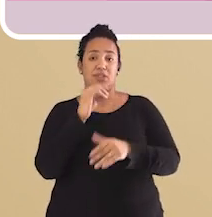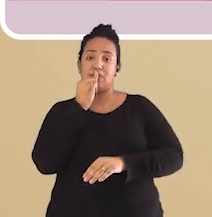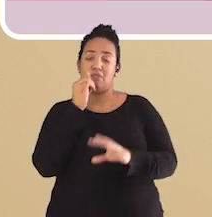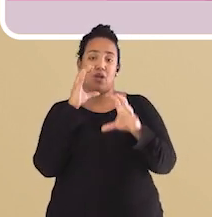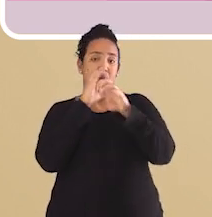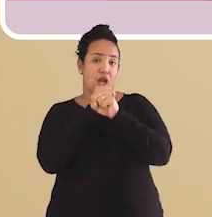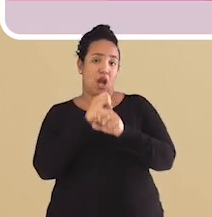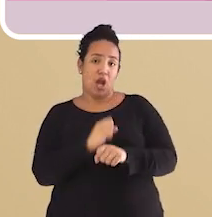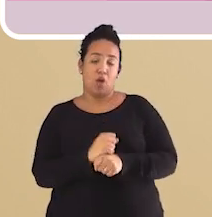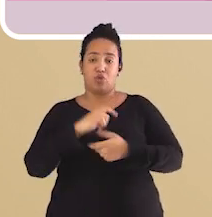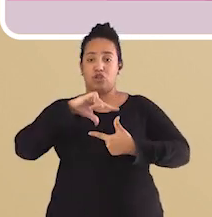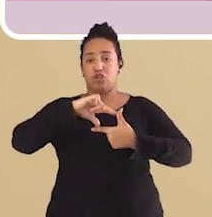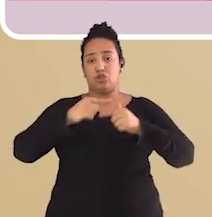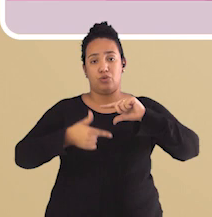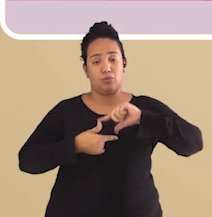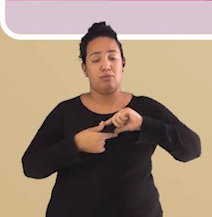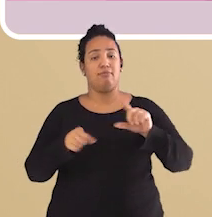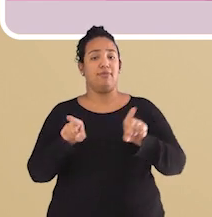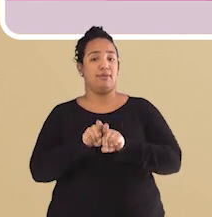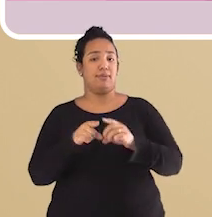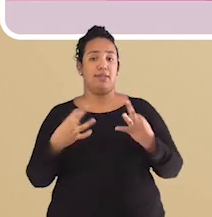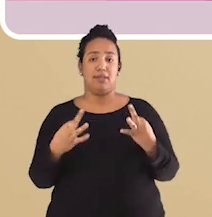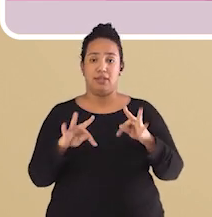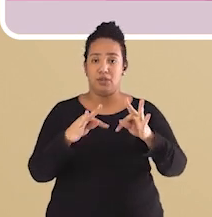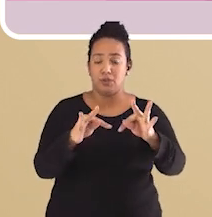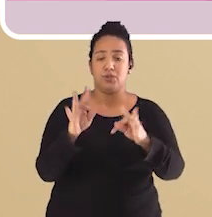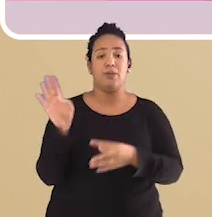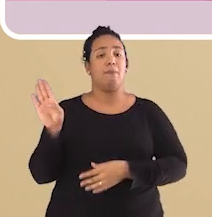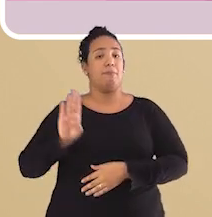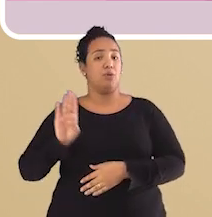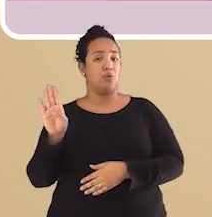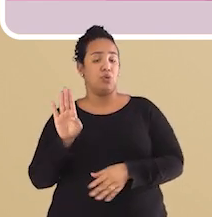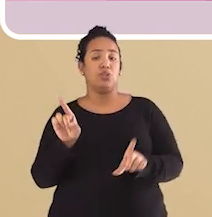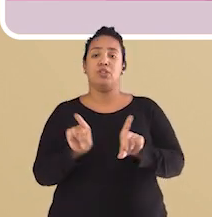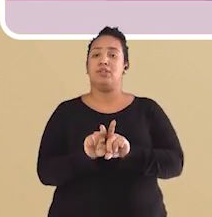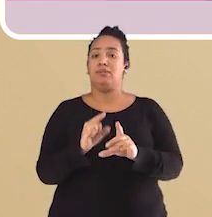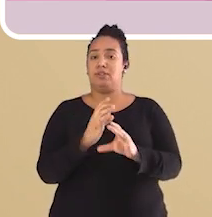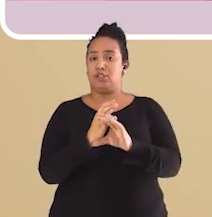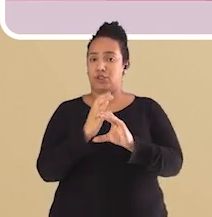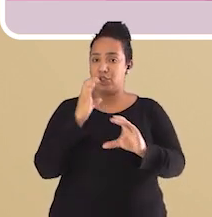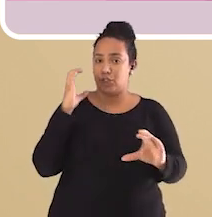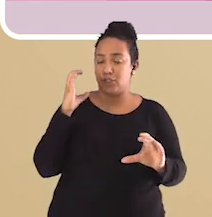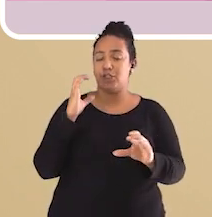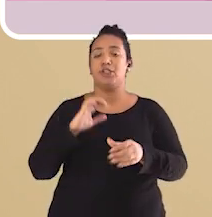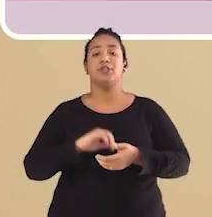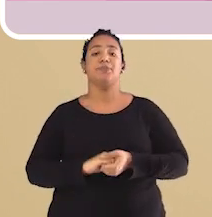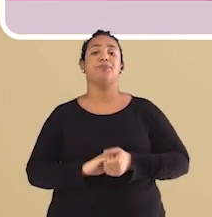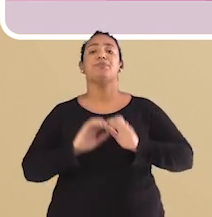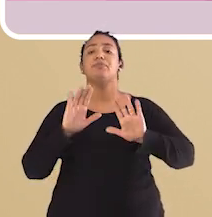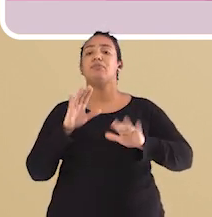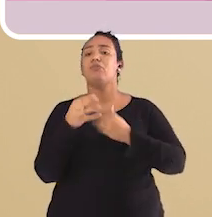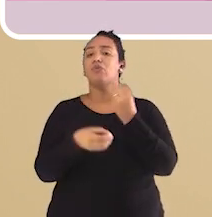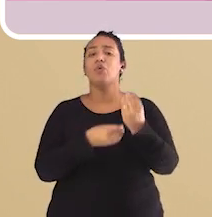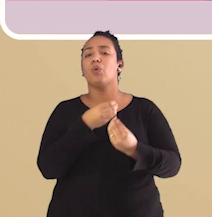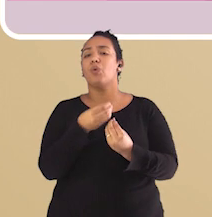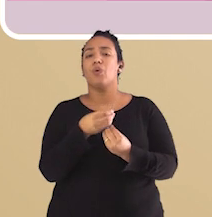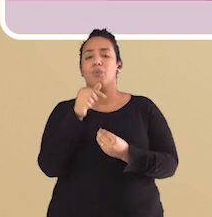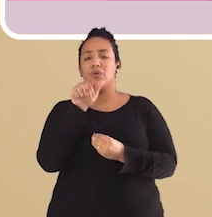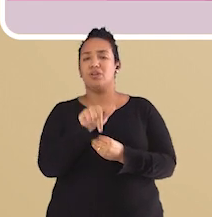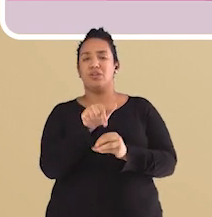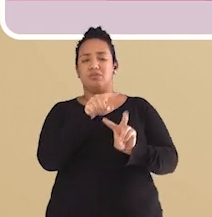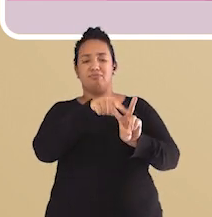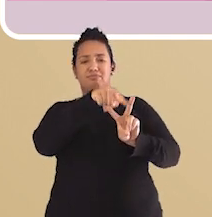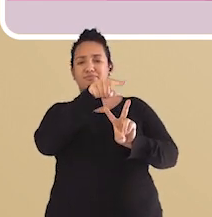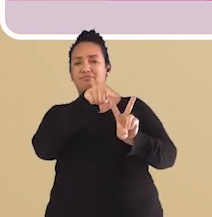médias geométricas, na tecnologia, na biologia, na engenharia. Mas como podemos definir